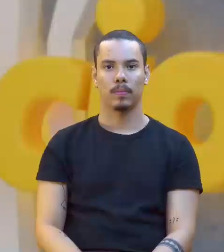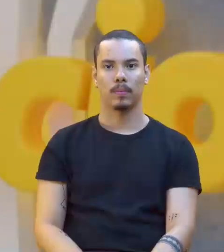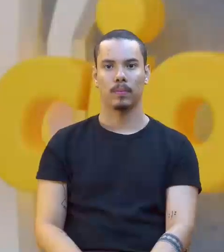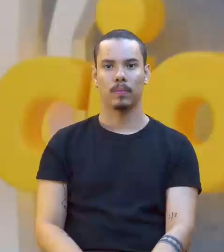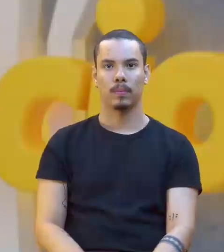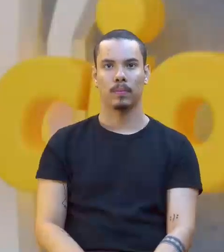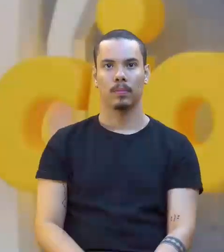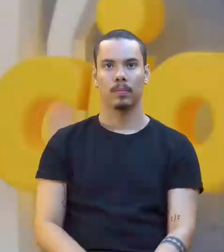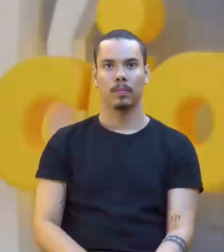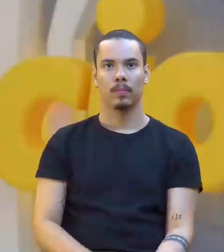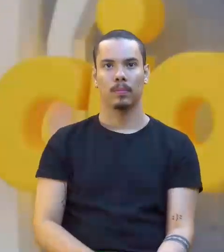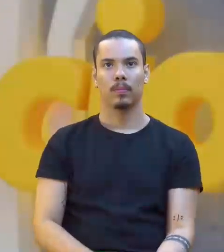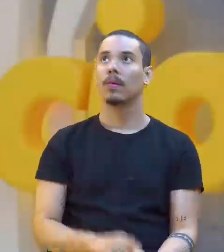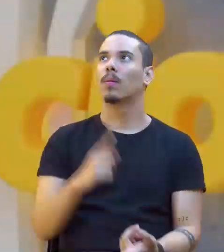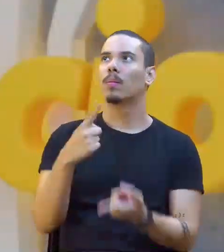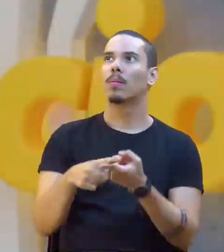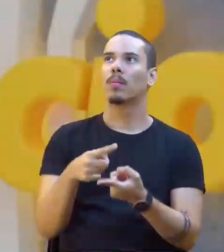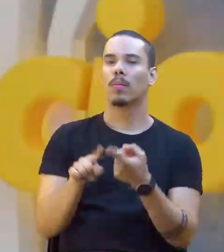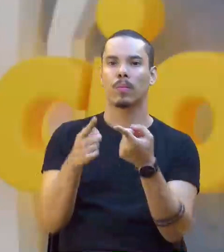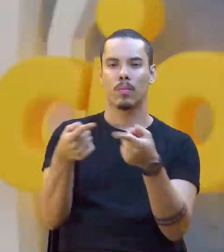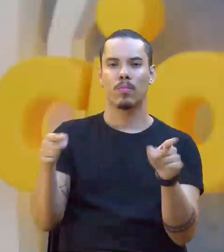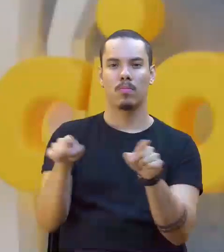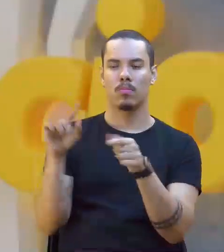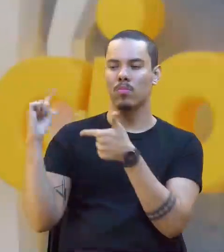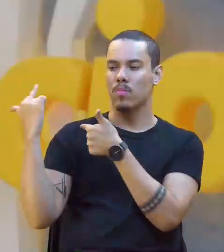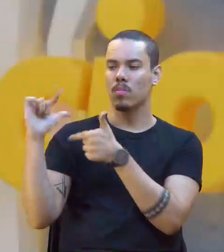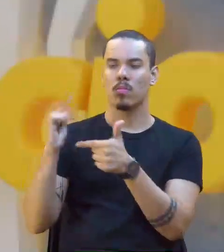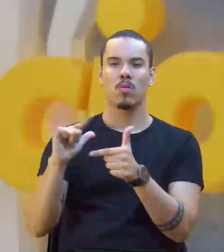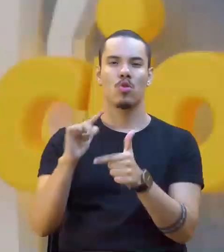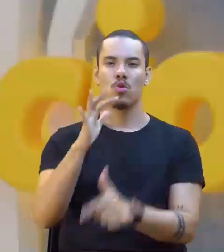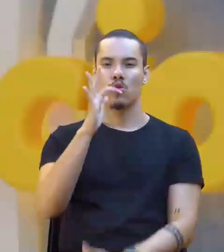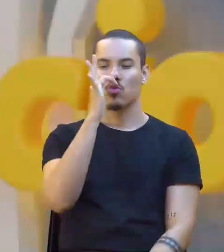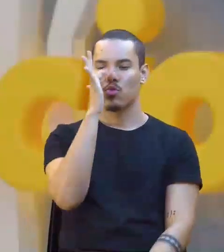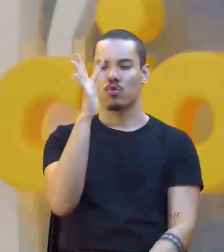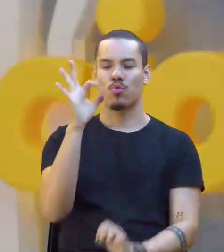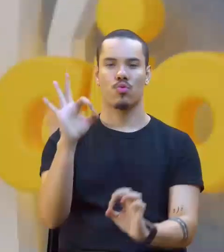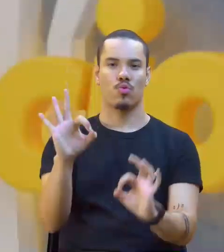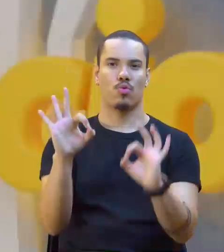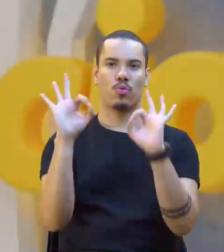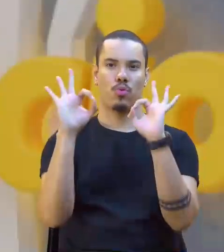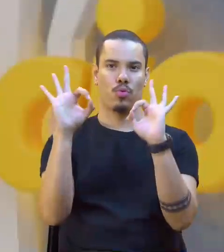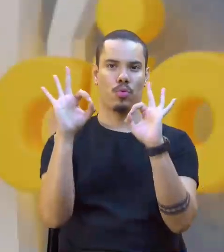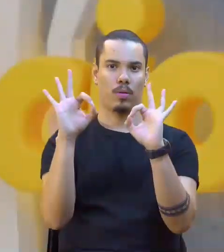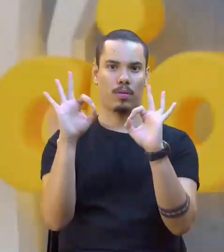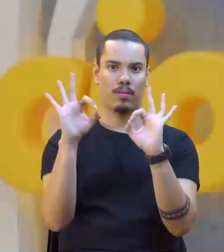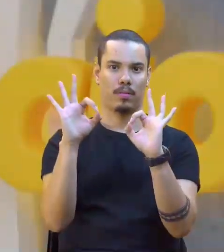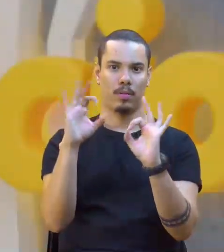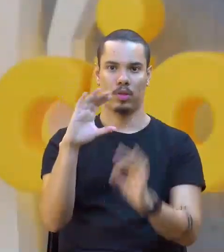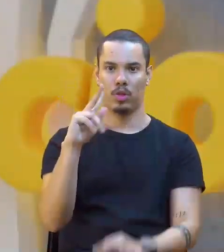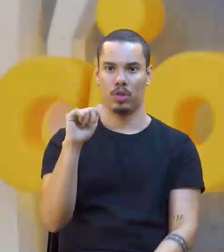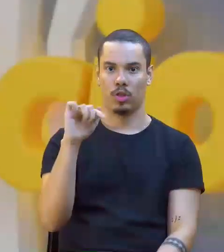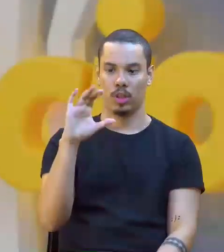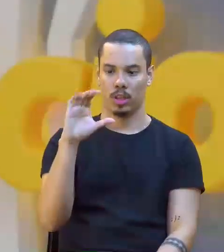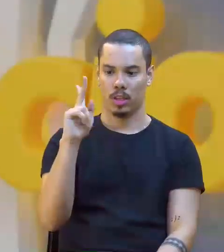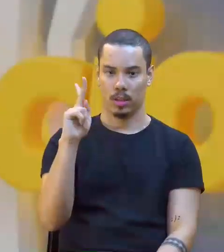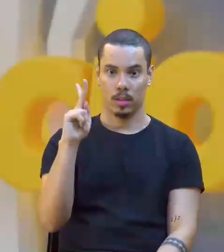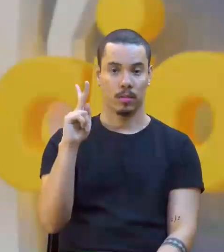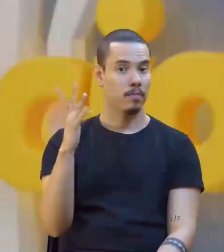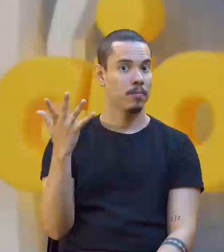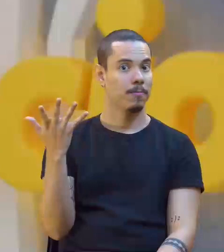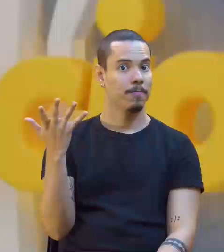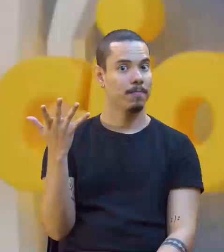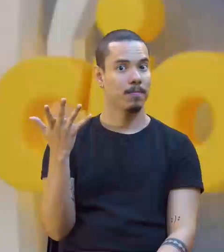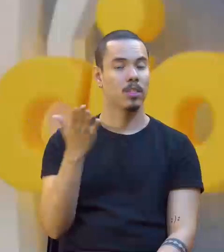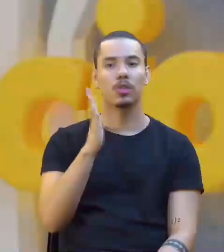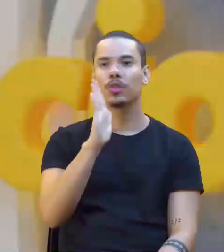porque a música clássica é chique, essa palavra chique